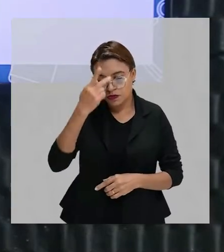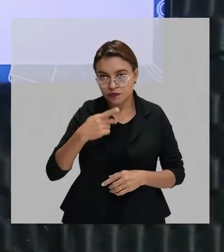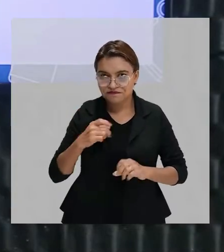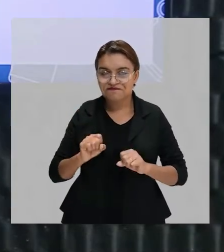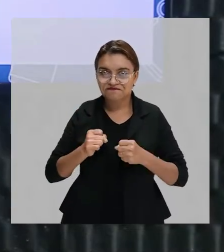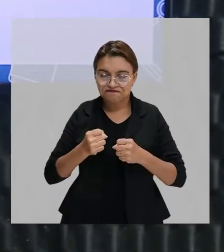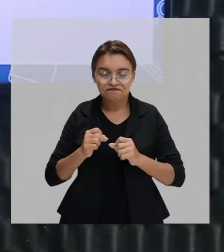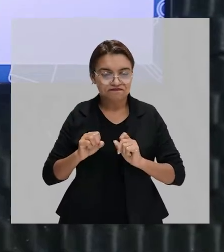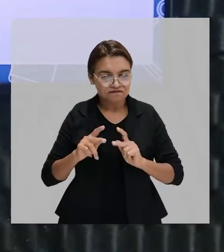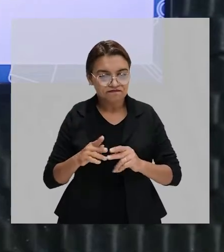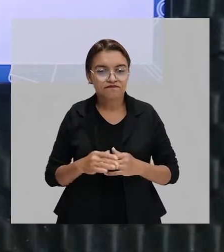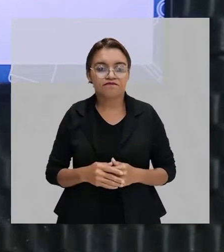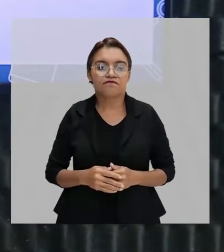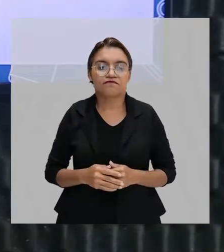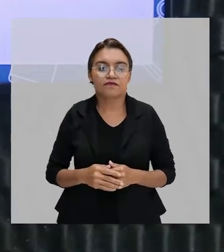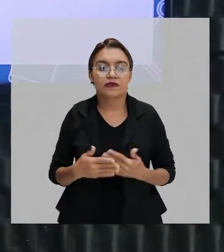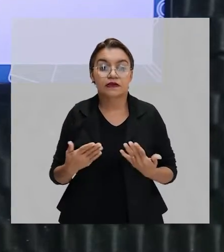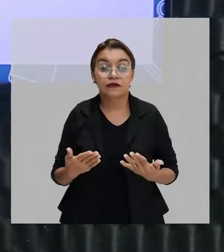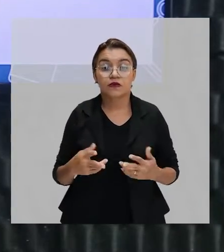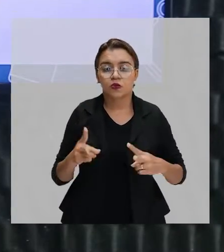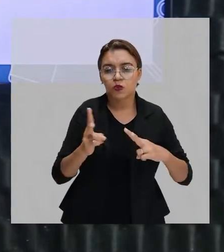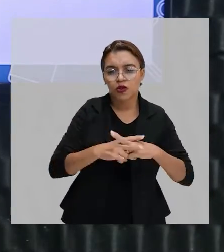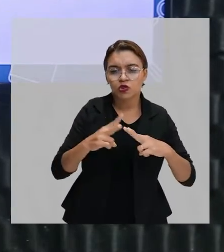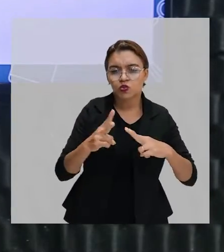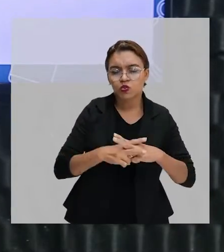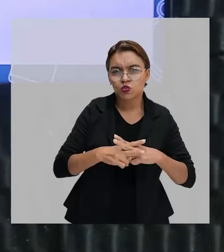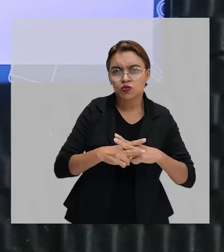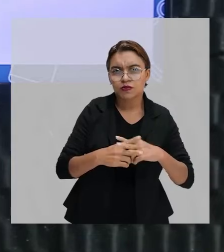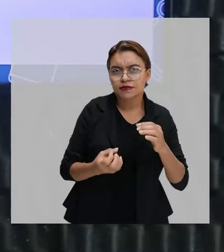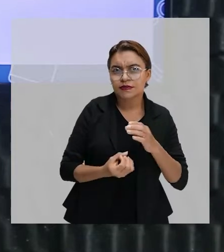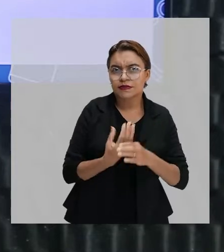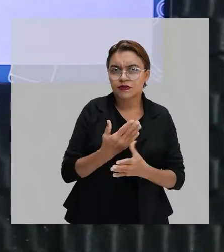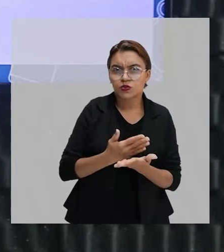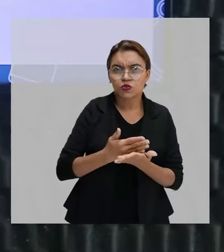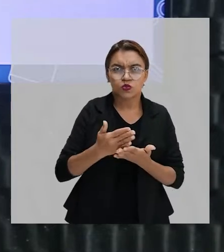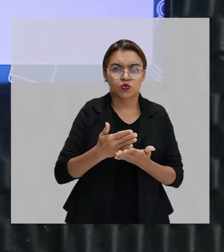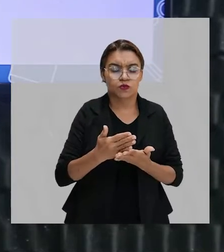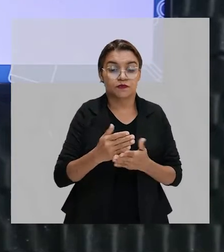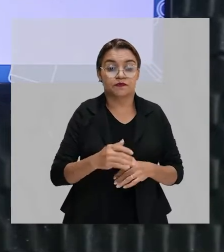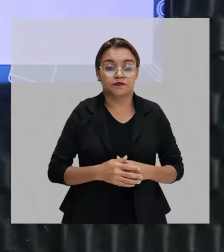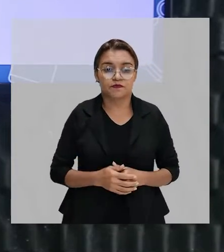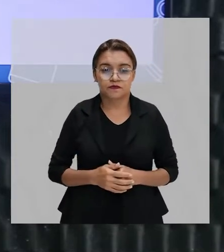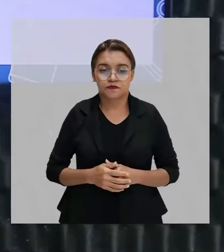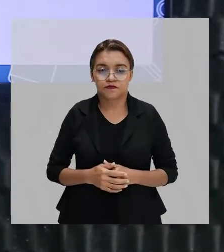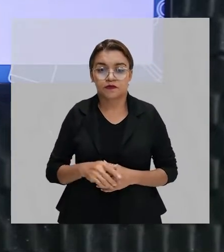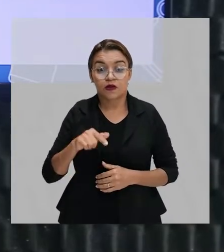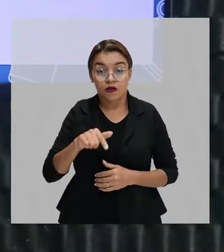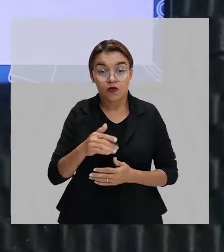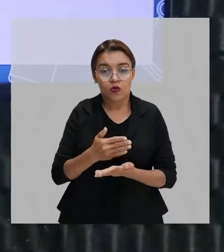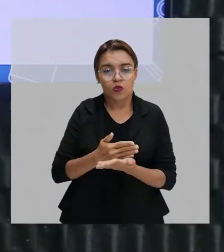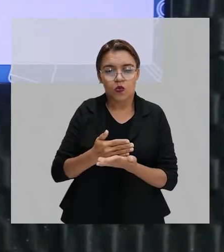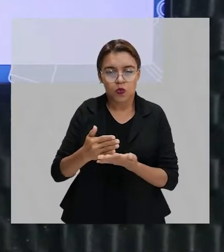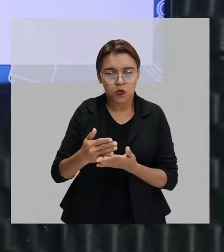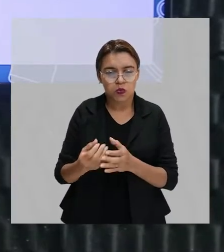então vamos lá a origem das lutas as lutas foram originadas